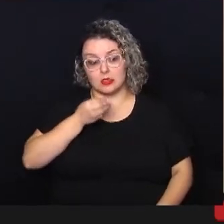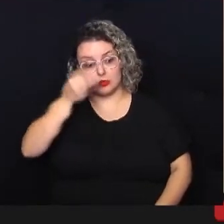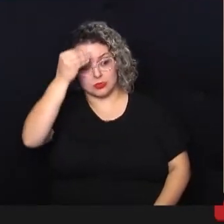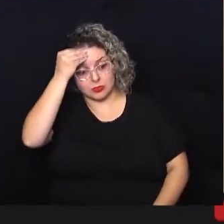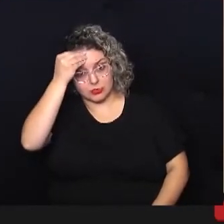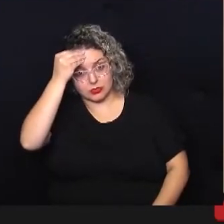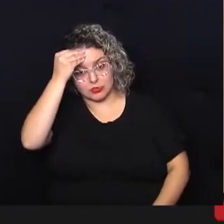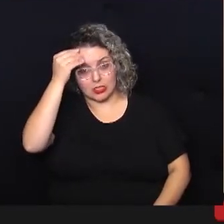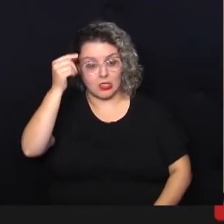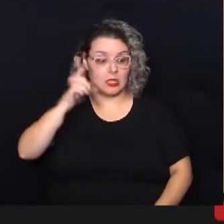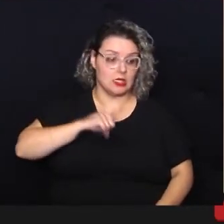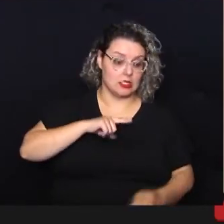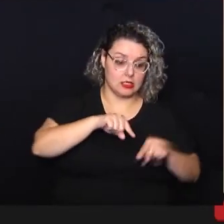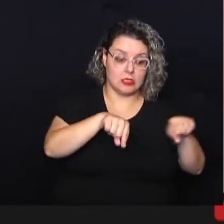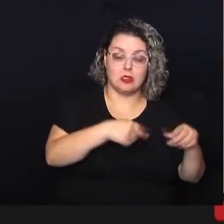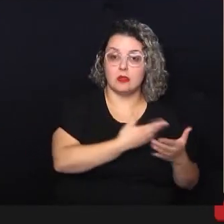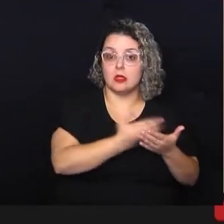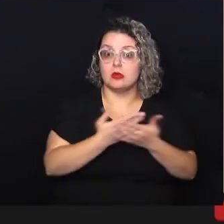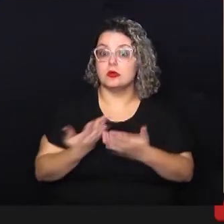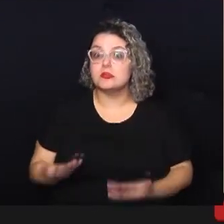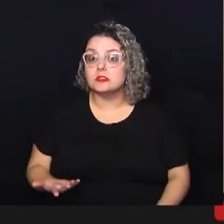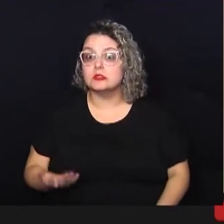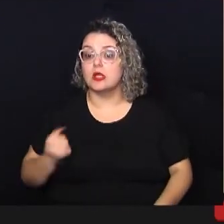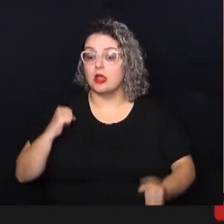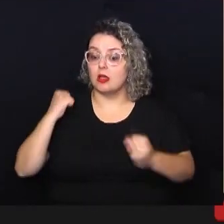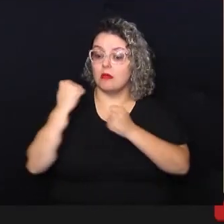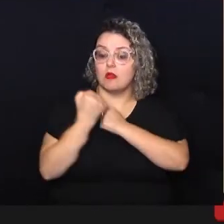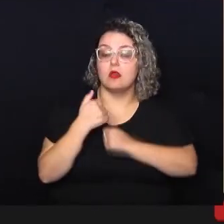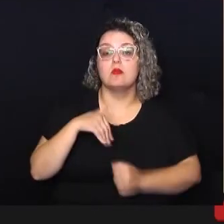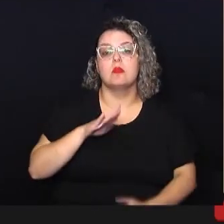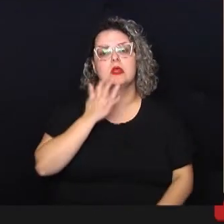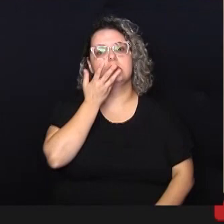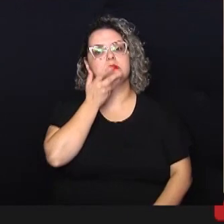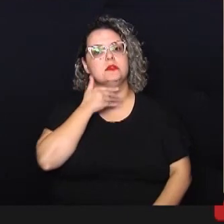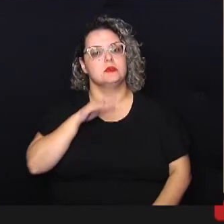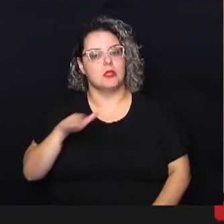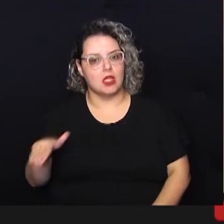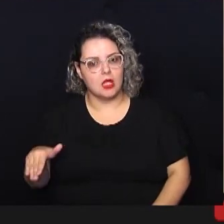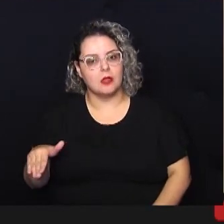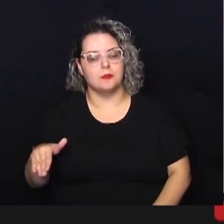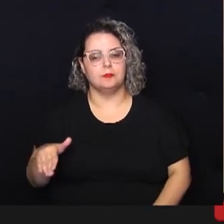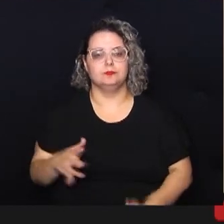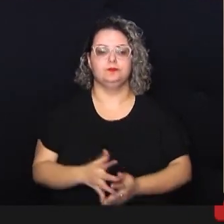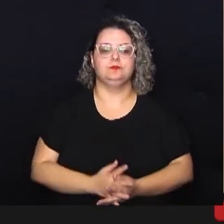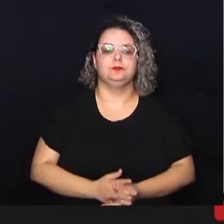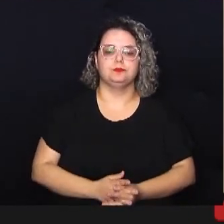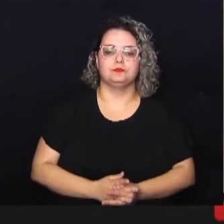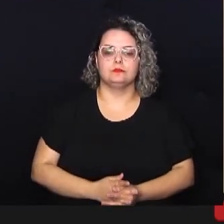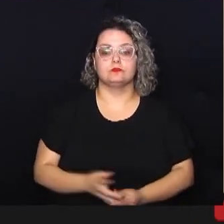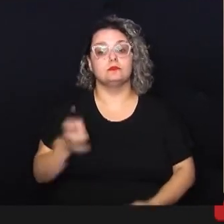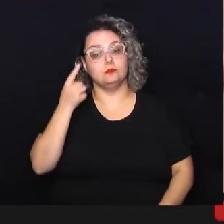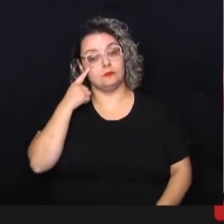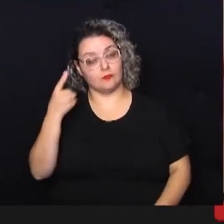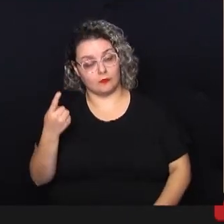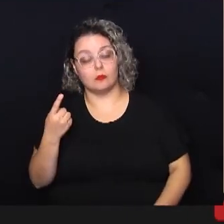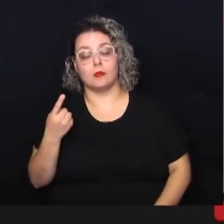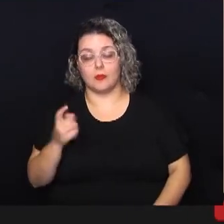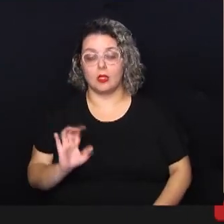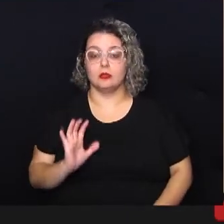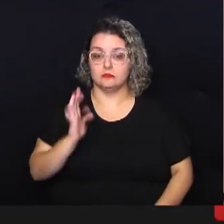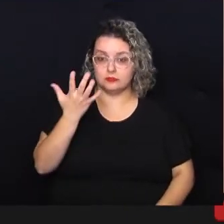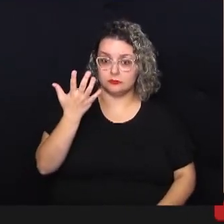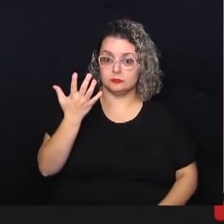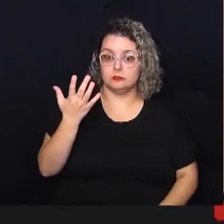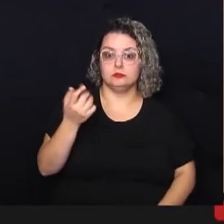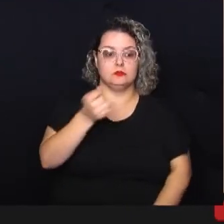tem a classe, e aí vai chegando, e aí a gente vai protegendo mais crianças. Então, a ideia surgiu justamente das aulas